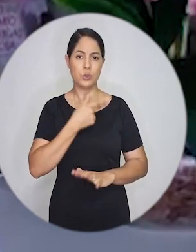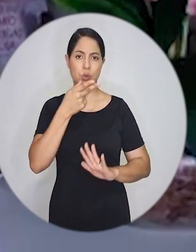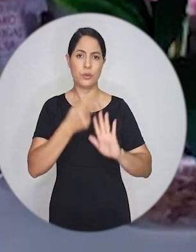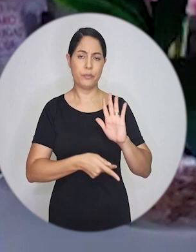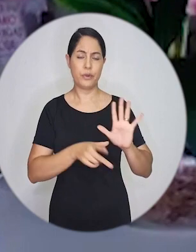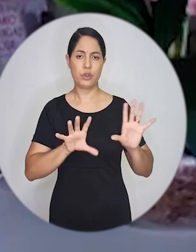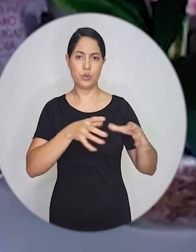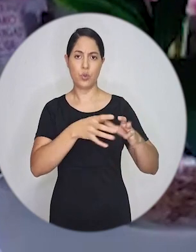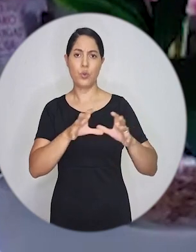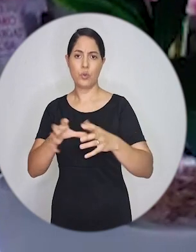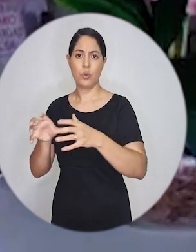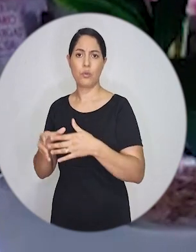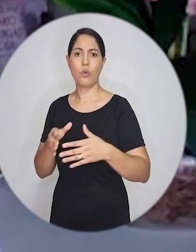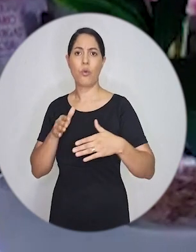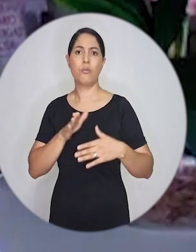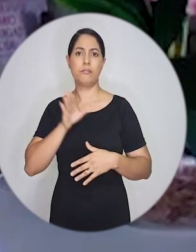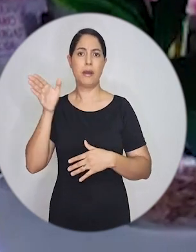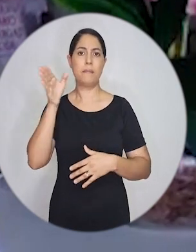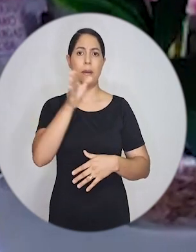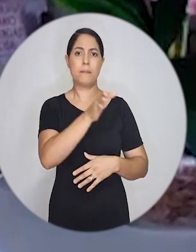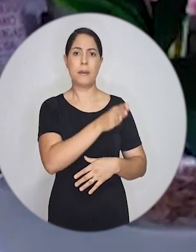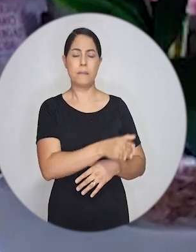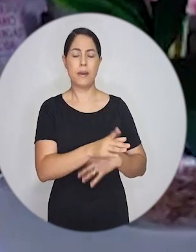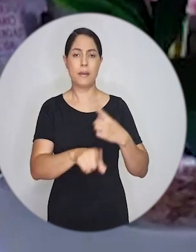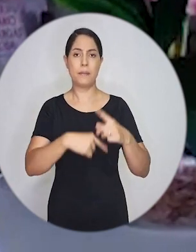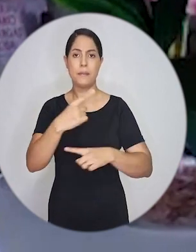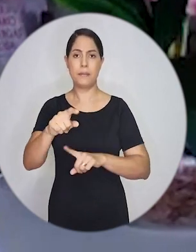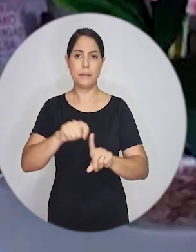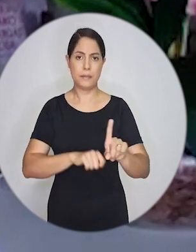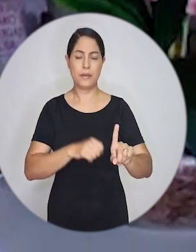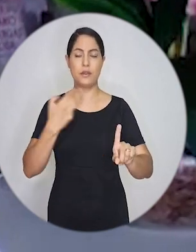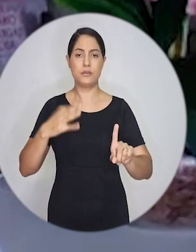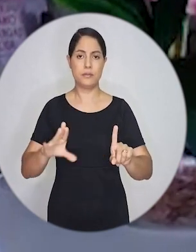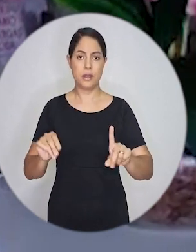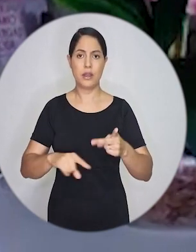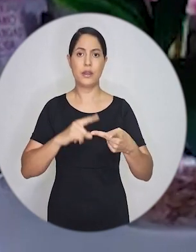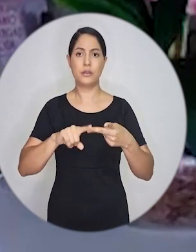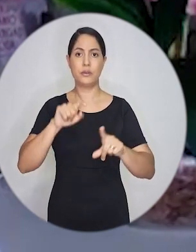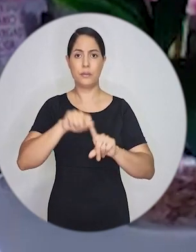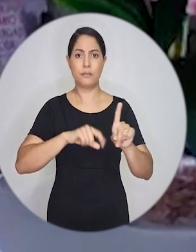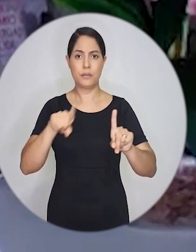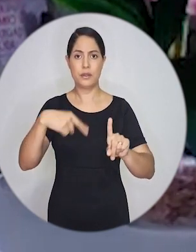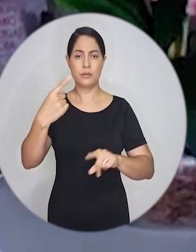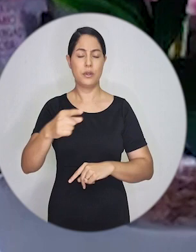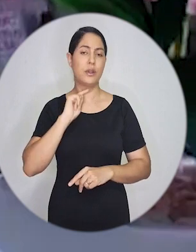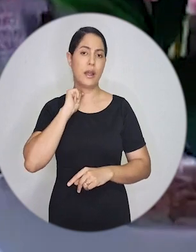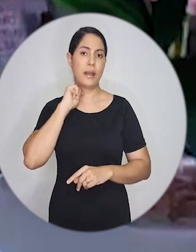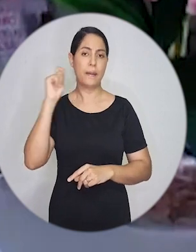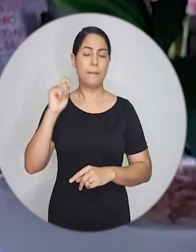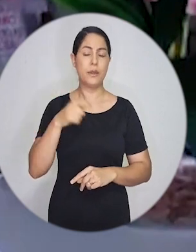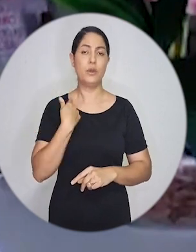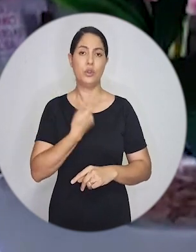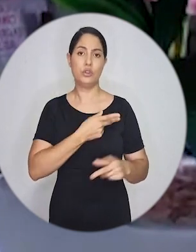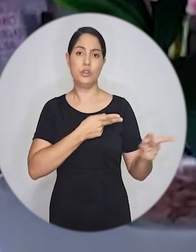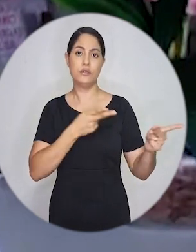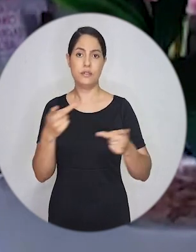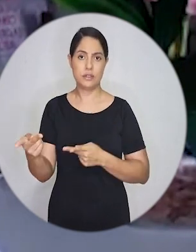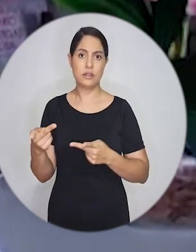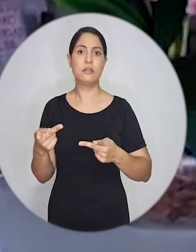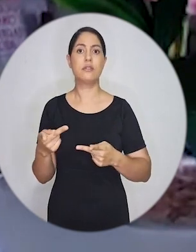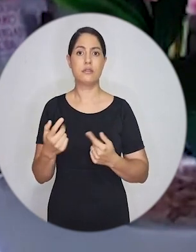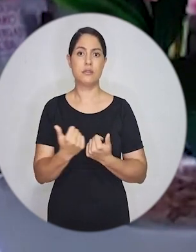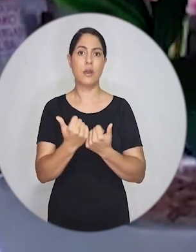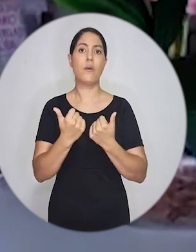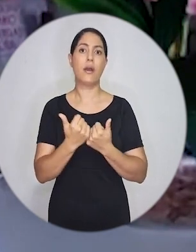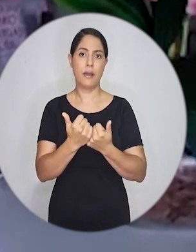projeto Caravanas, ficando apenas 7 seccionais para março e abril do ano que vem, nós entregarmos todas as